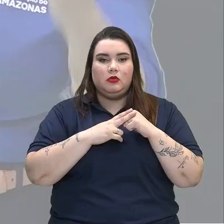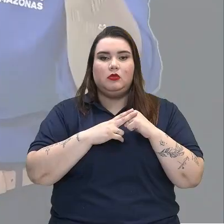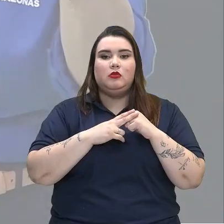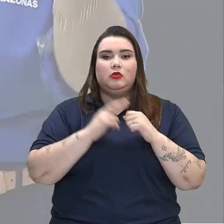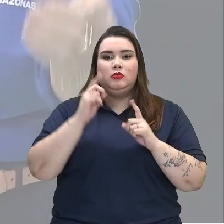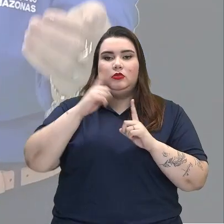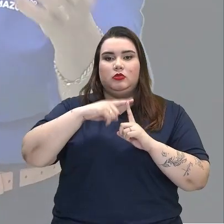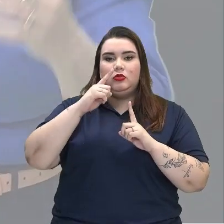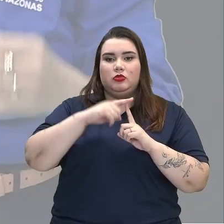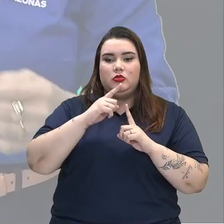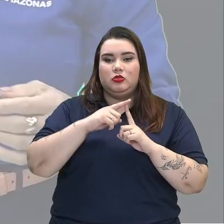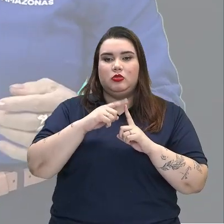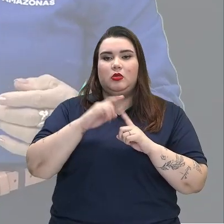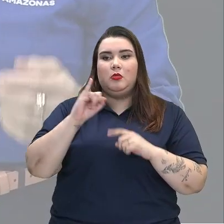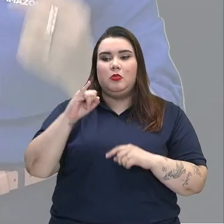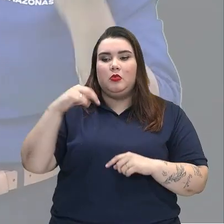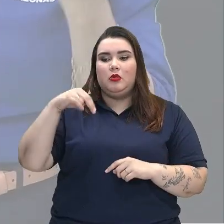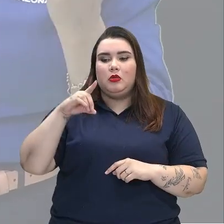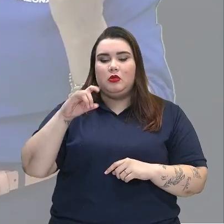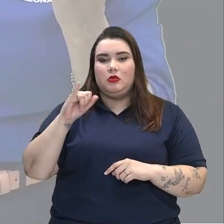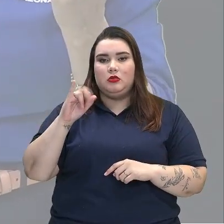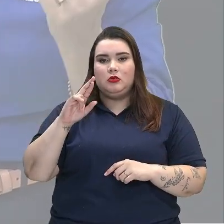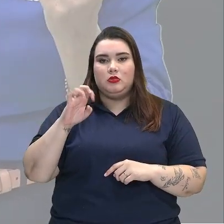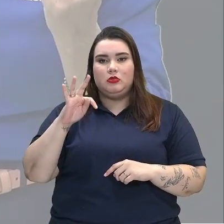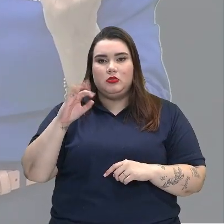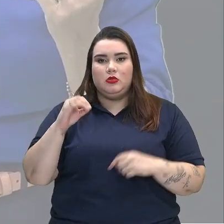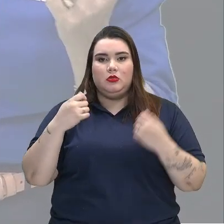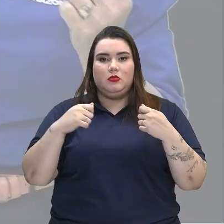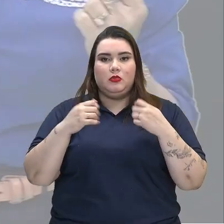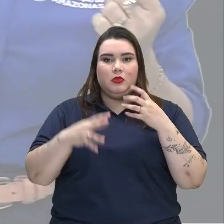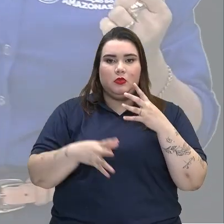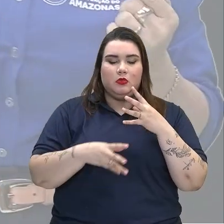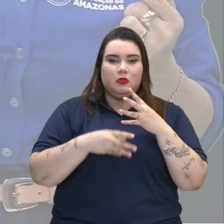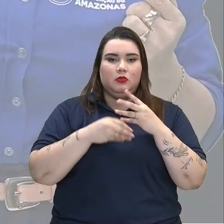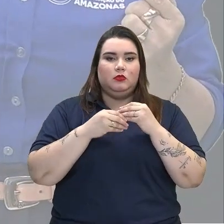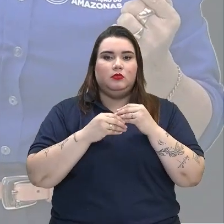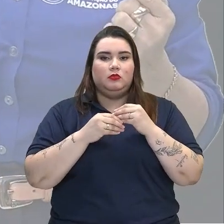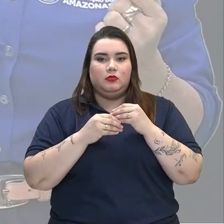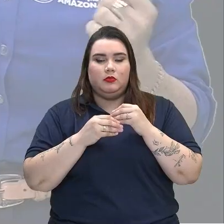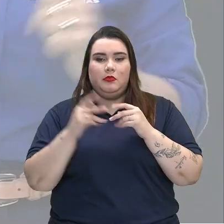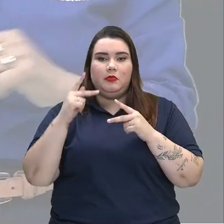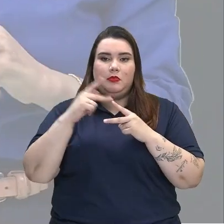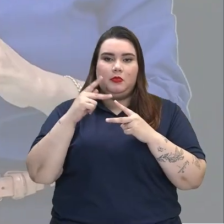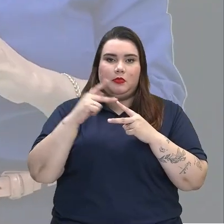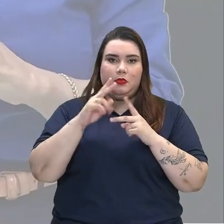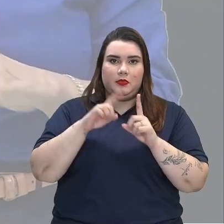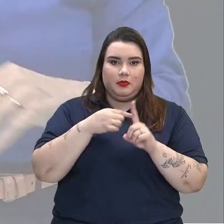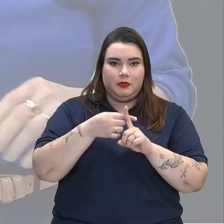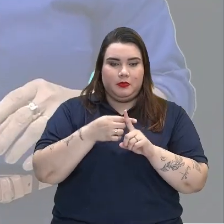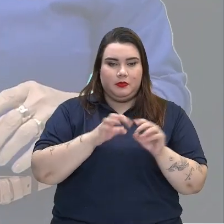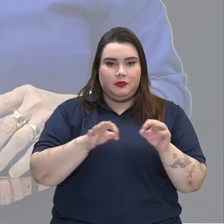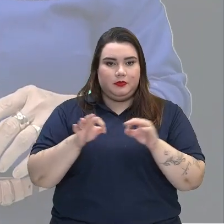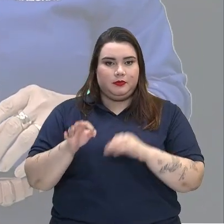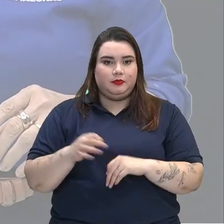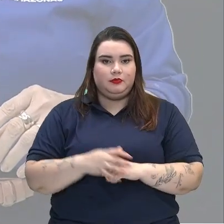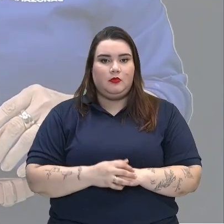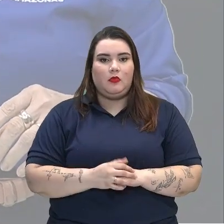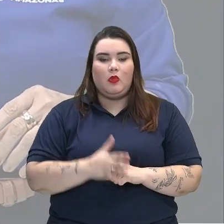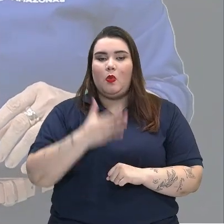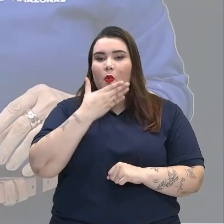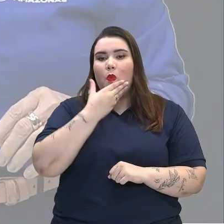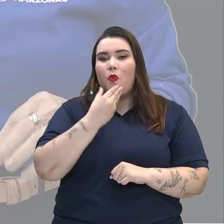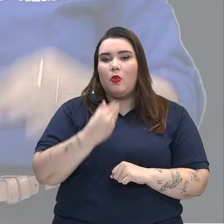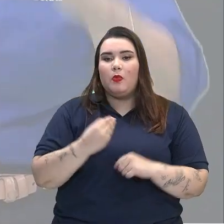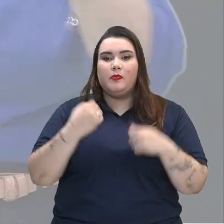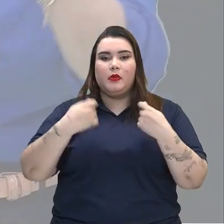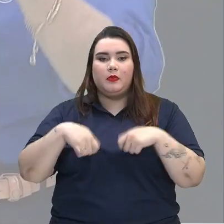transitivo indireto e precisa de um complemento com uma preposição. Aqui está. O homem